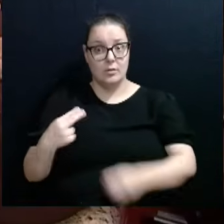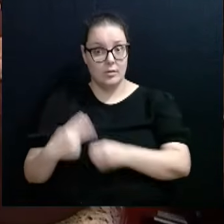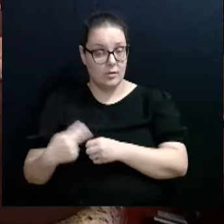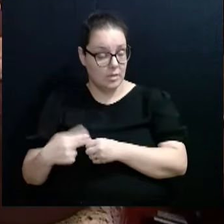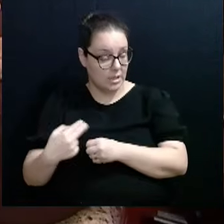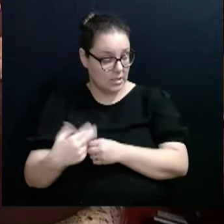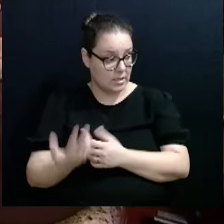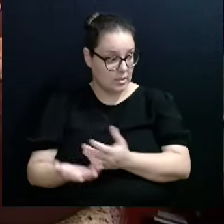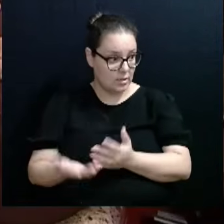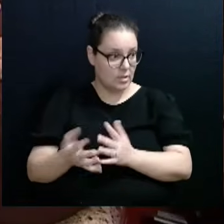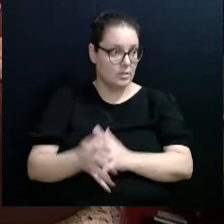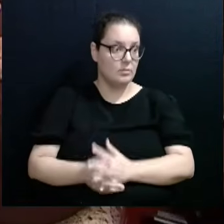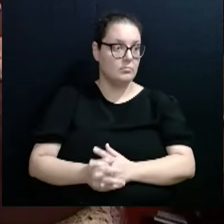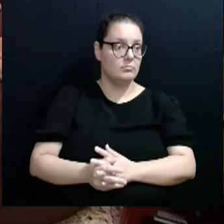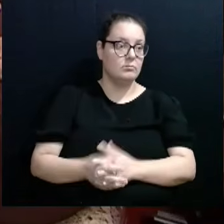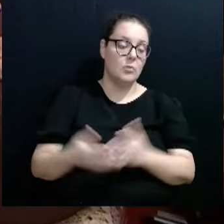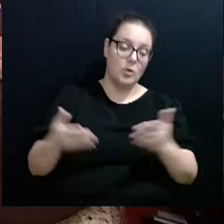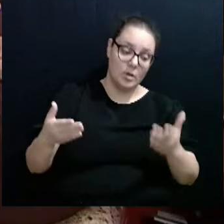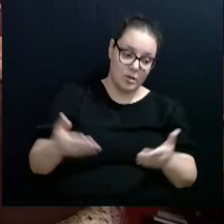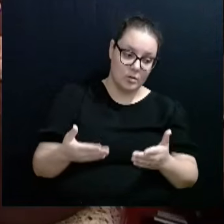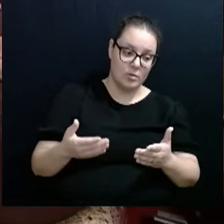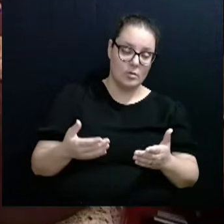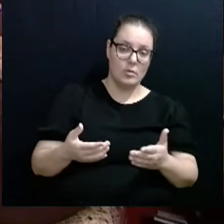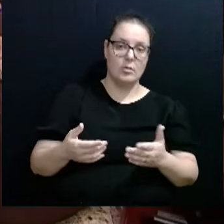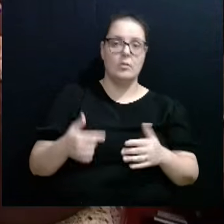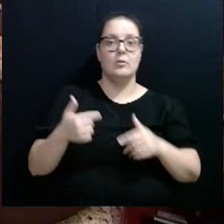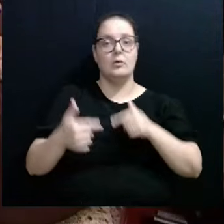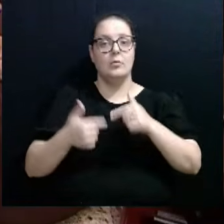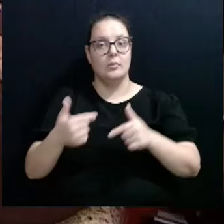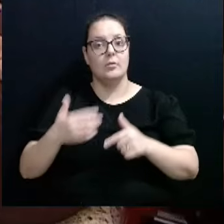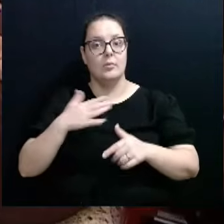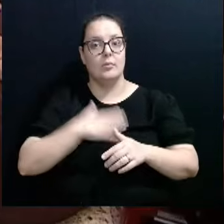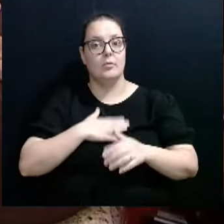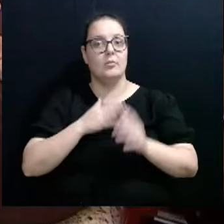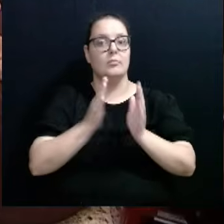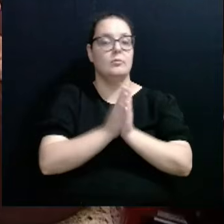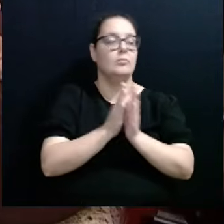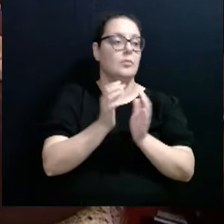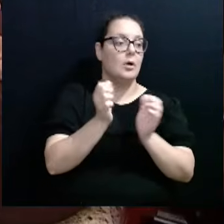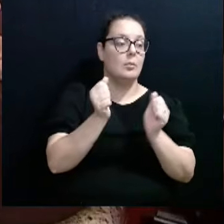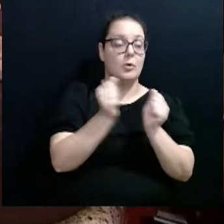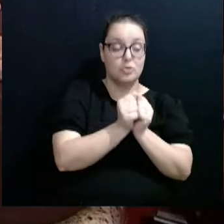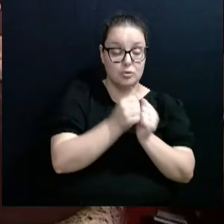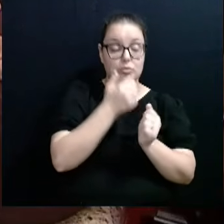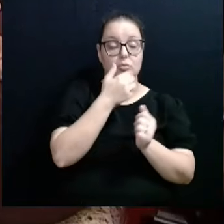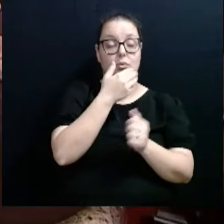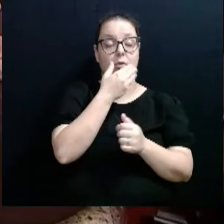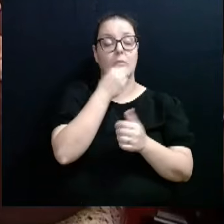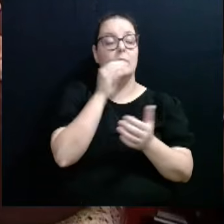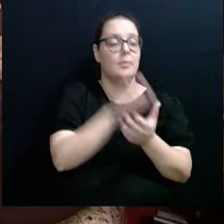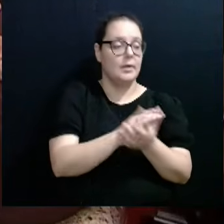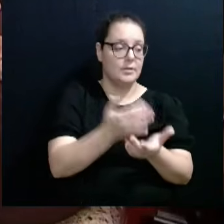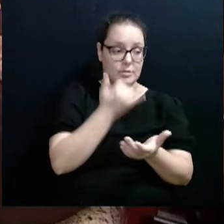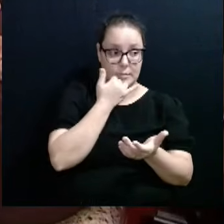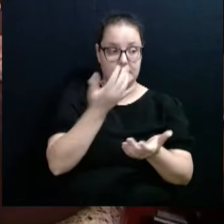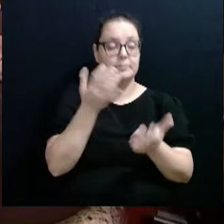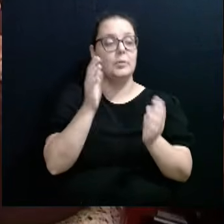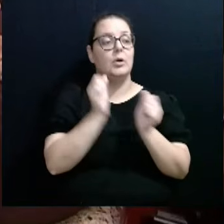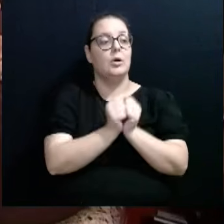falou agora vou com tudo trabalhar com o meu marido, como que foi essa coisa também de repente virar até